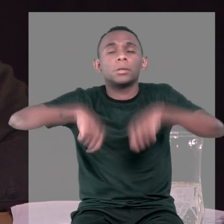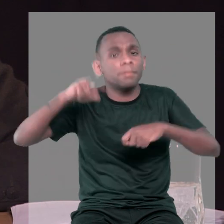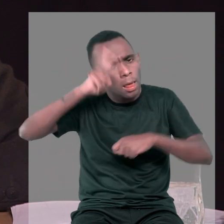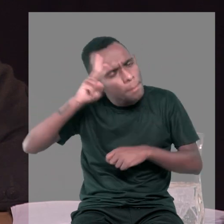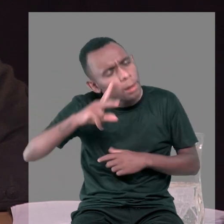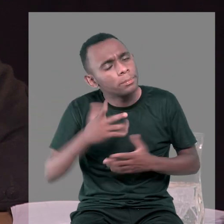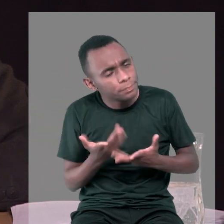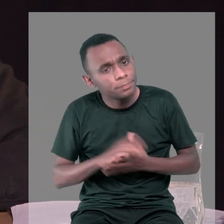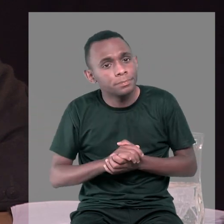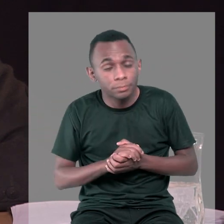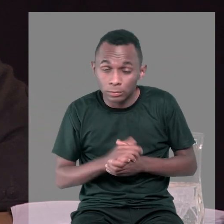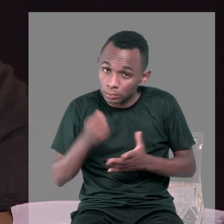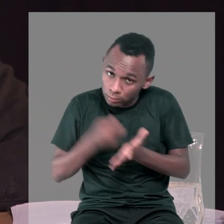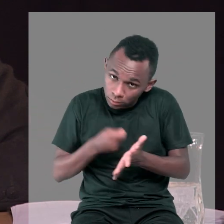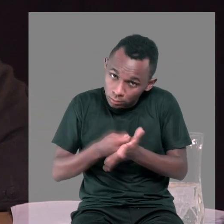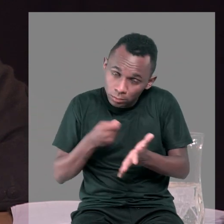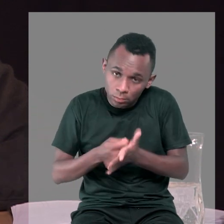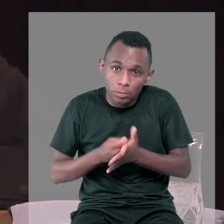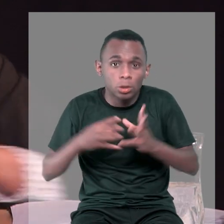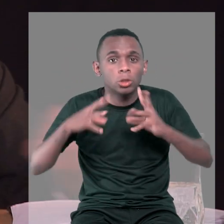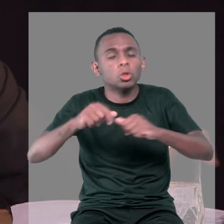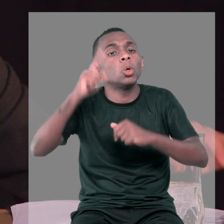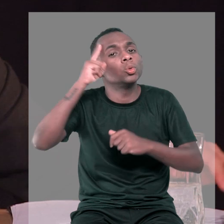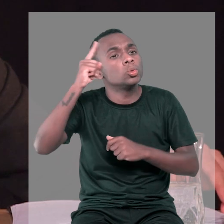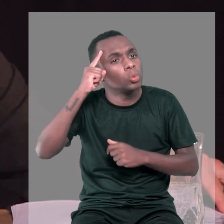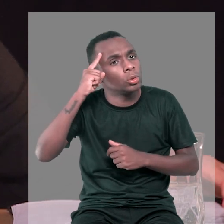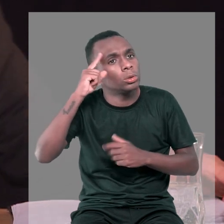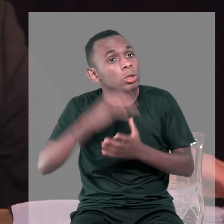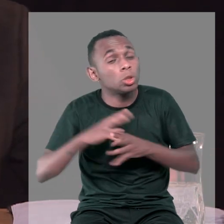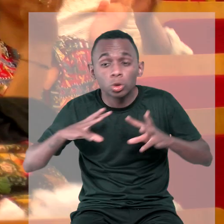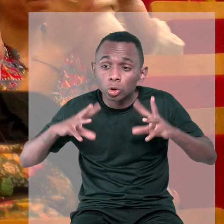os povos e de toda a humanidade. Muito obrigado.